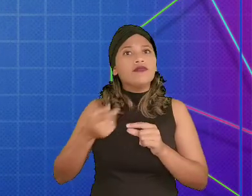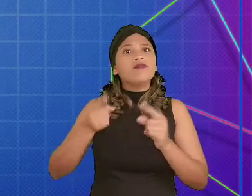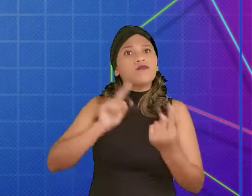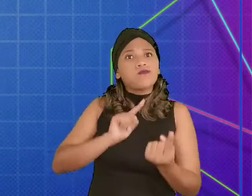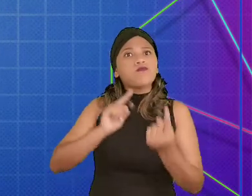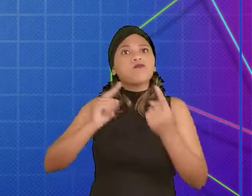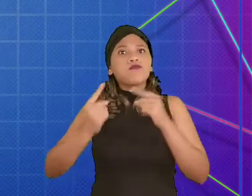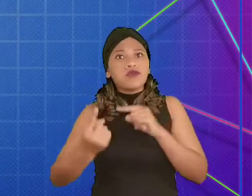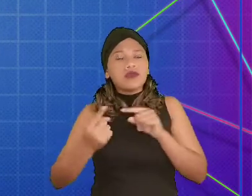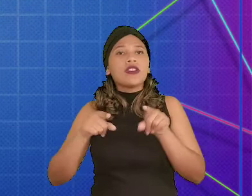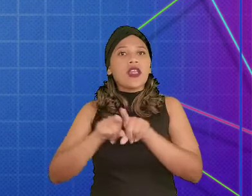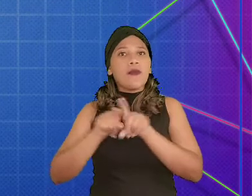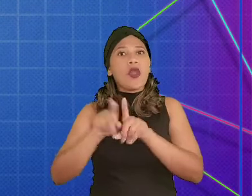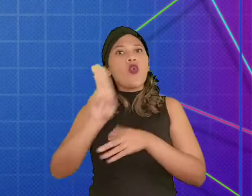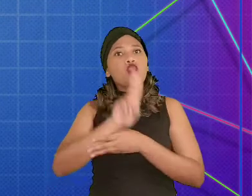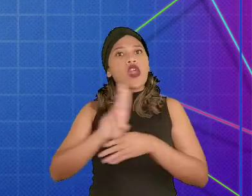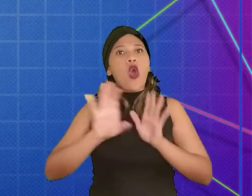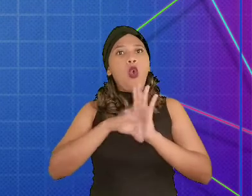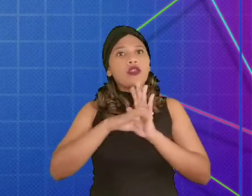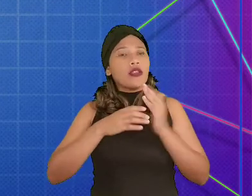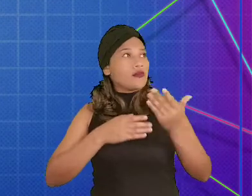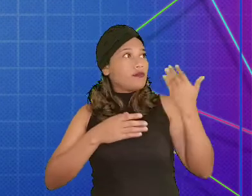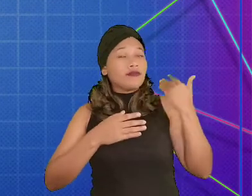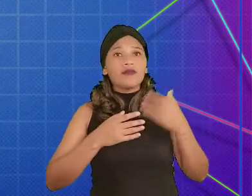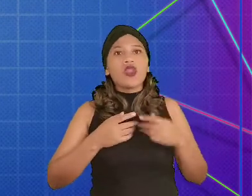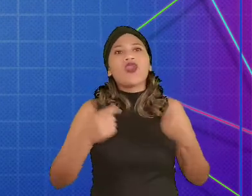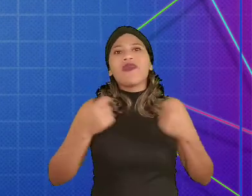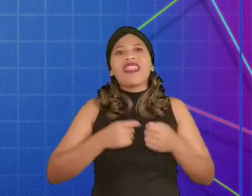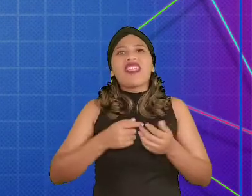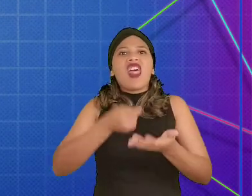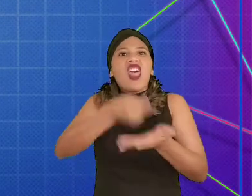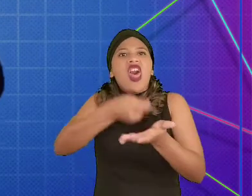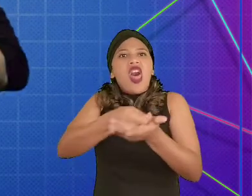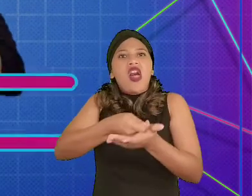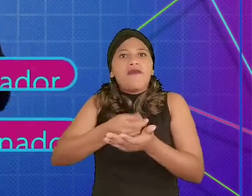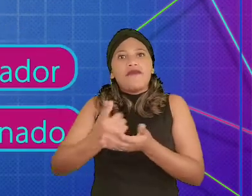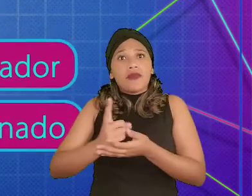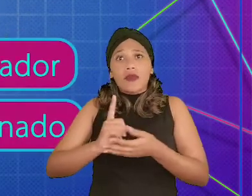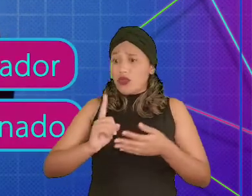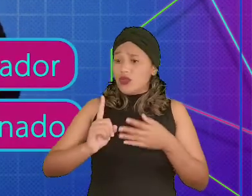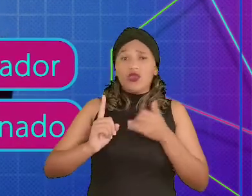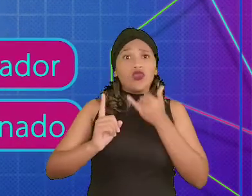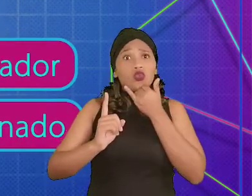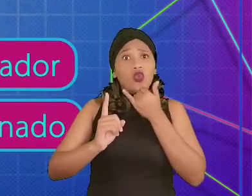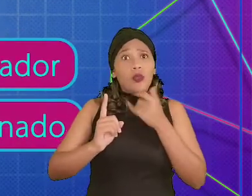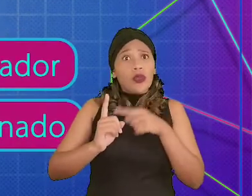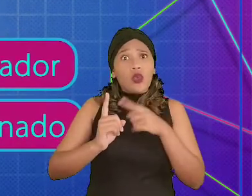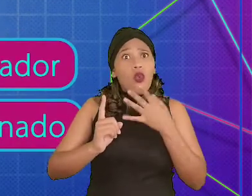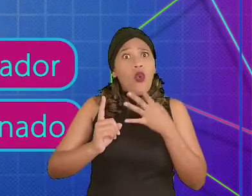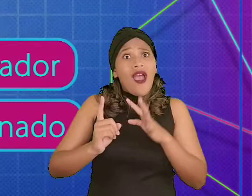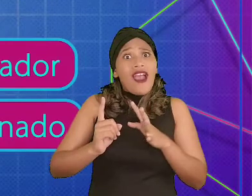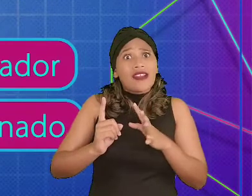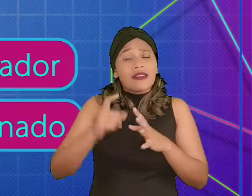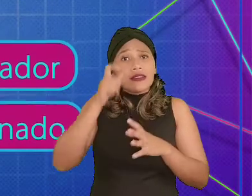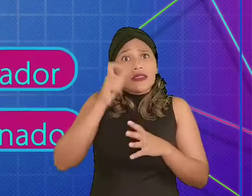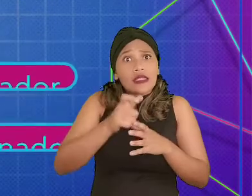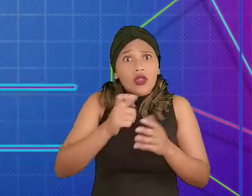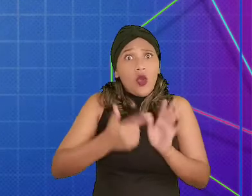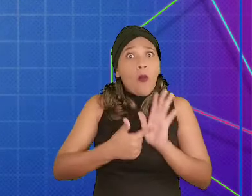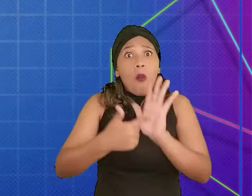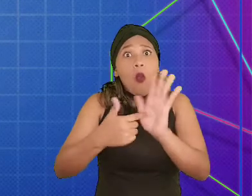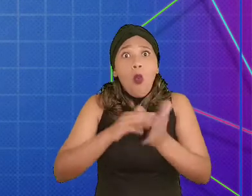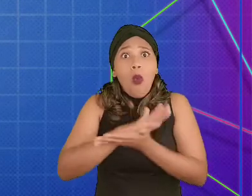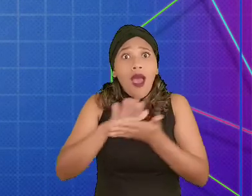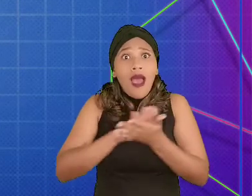introduzidos. Então, primeiro de tudo, é muito importante você não cobrar do jogador algo que ele ainda não tem capacidade de fazer, ou que ainda não